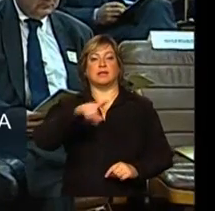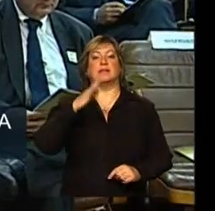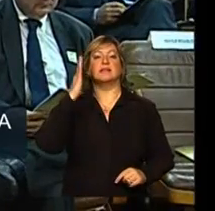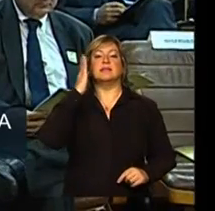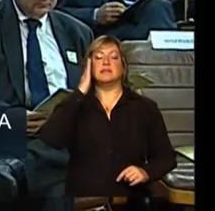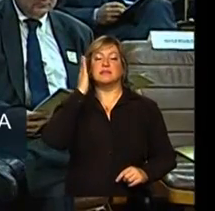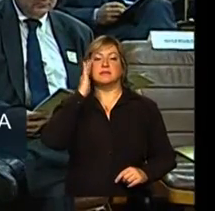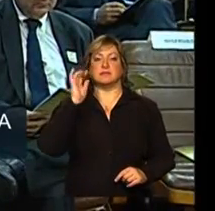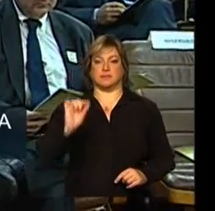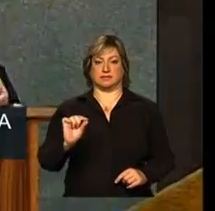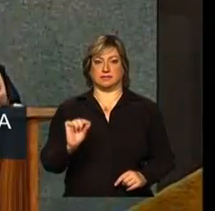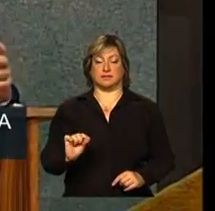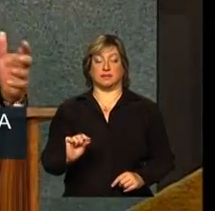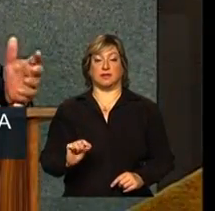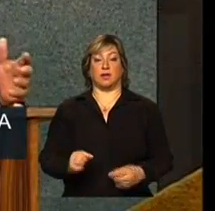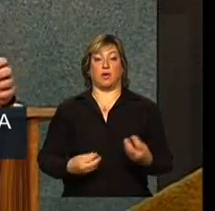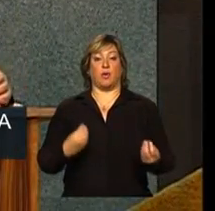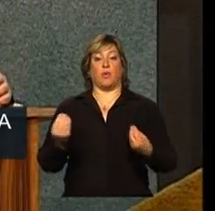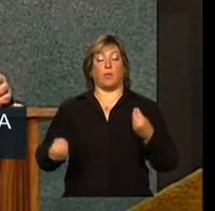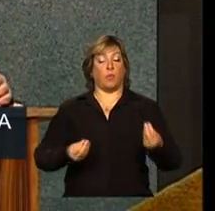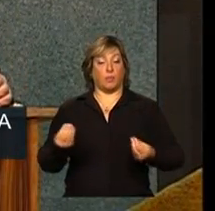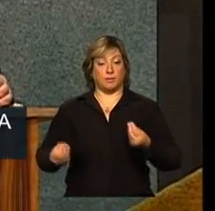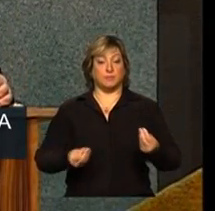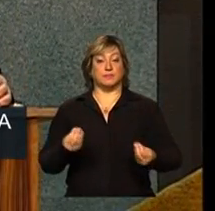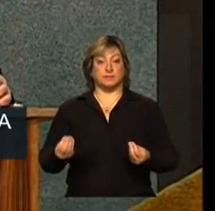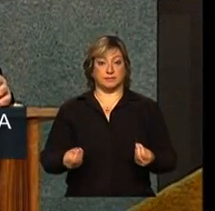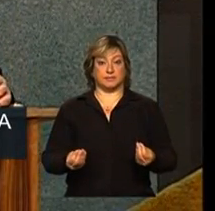sabem do tamanho